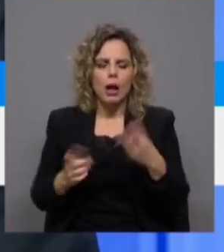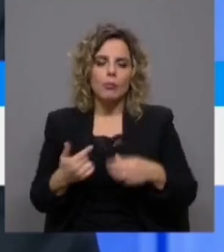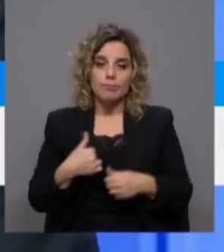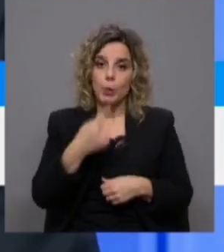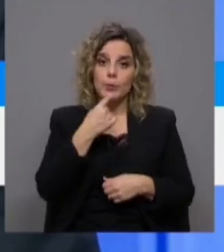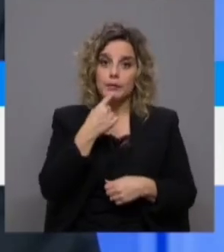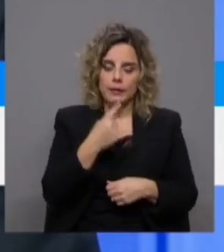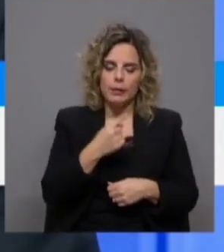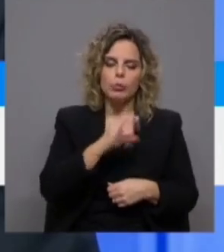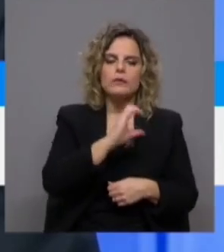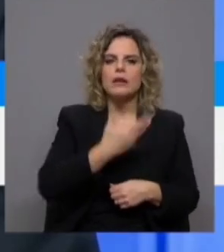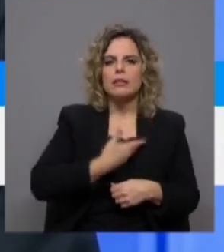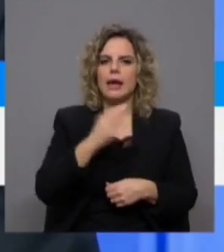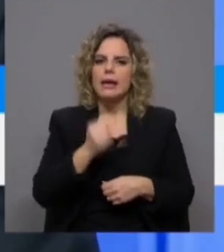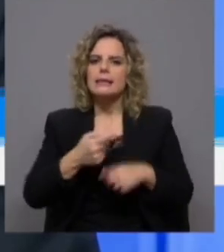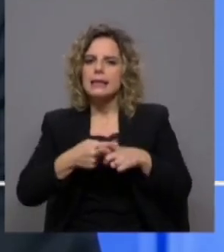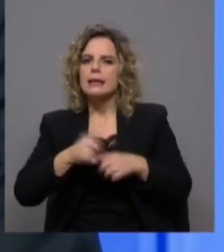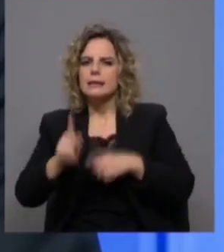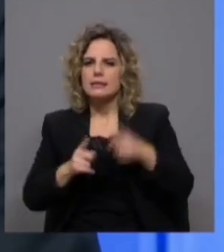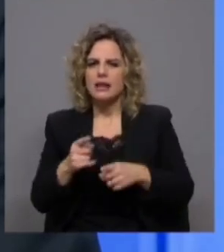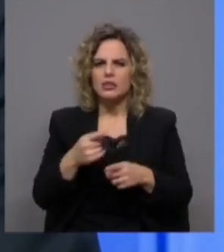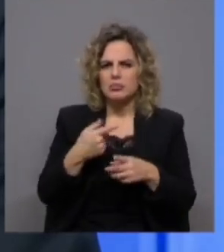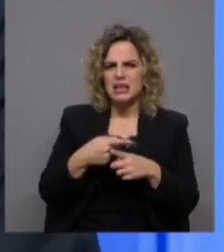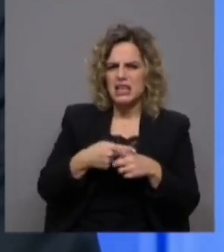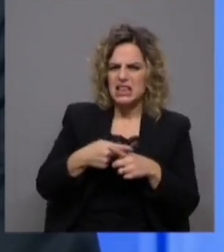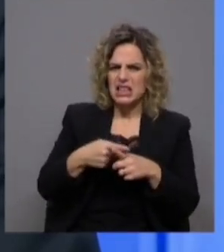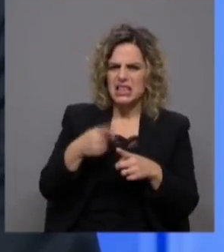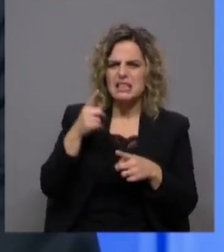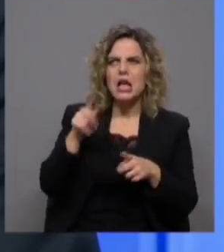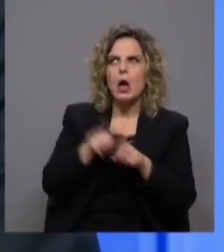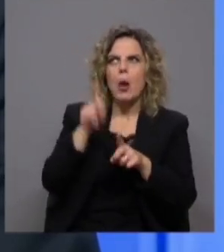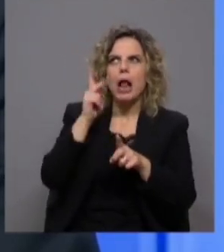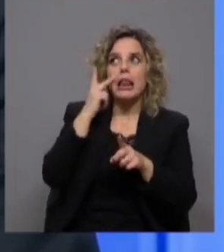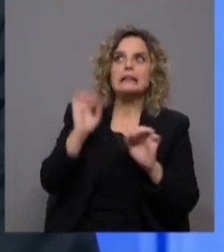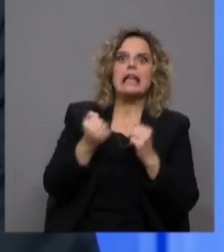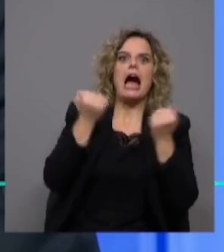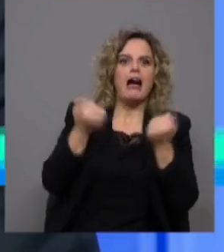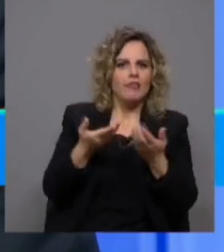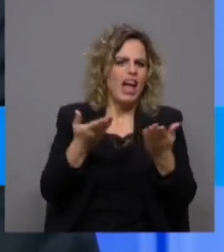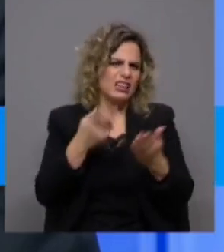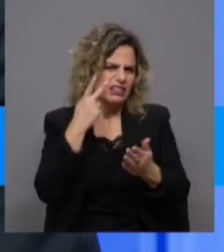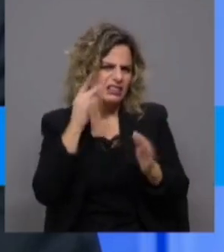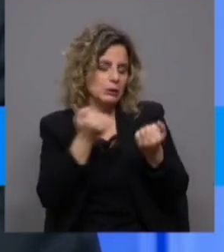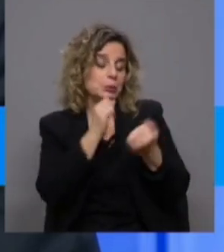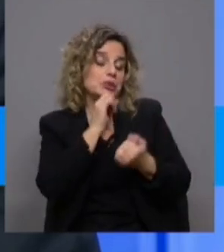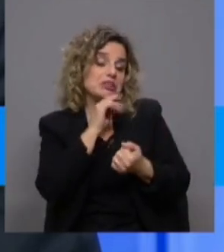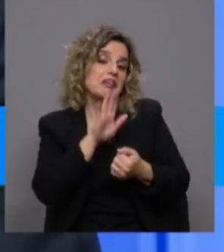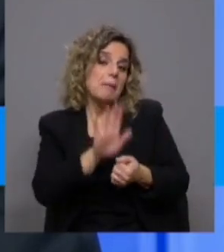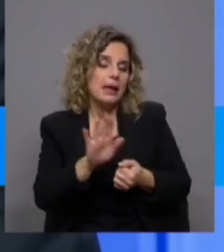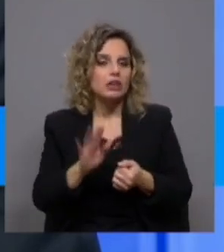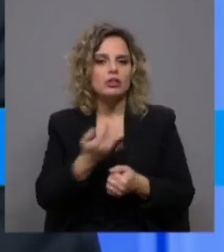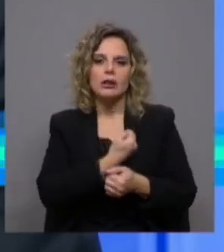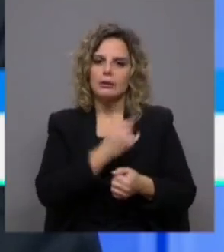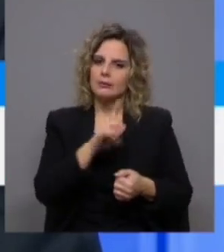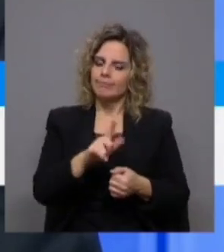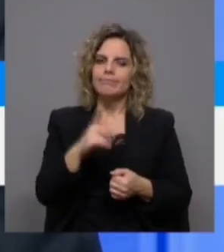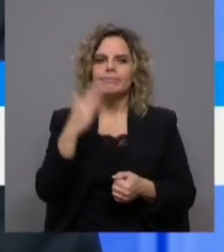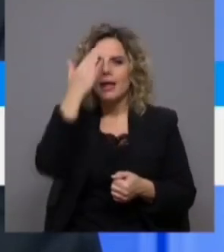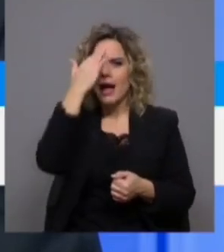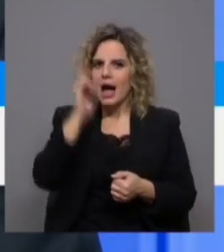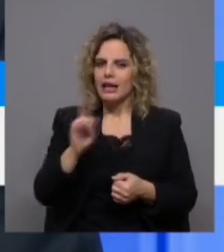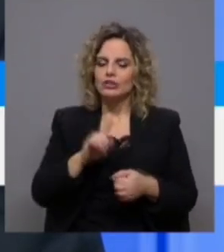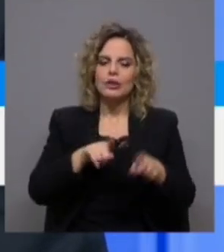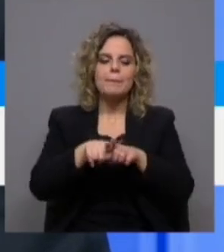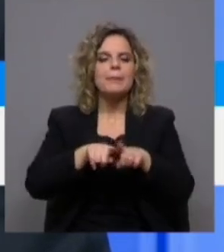quê o preço do CD s mas esse nome daquela empresa que eu acho que sim vivência provavelmente mas tudo tudo em seguida Liberal não acha